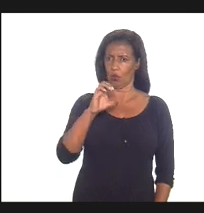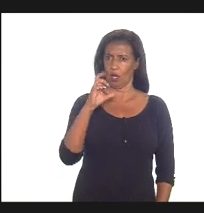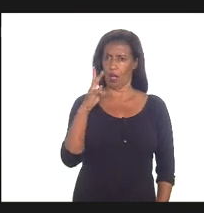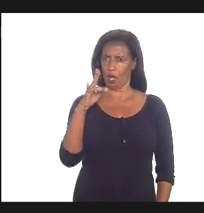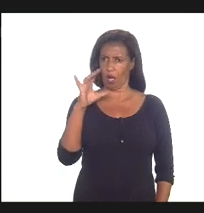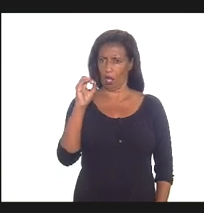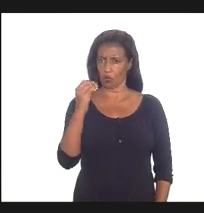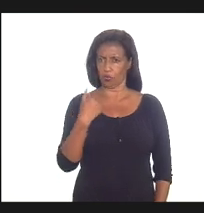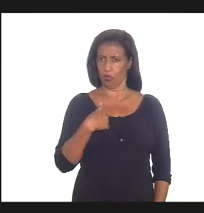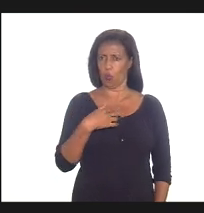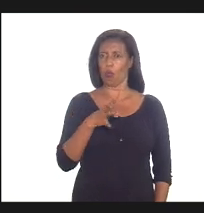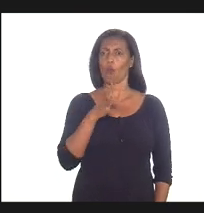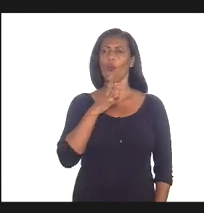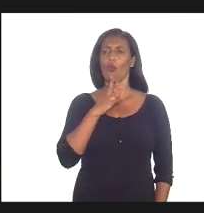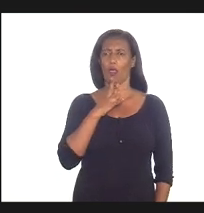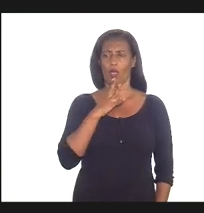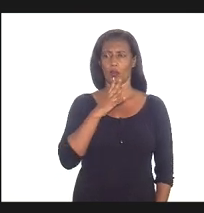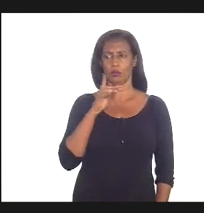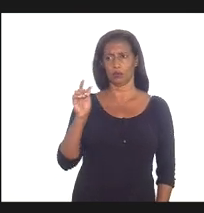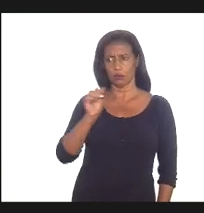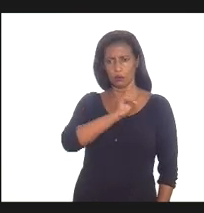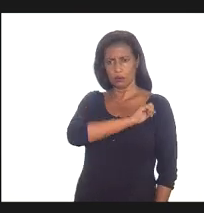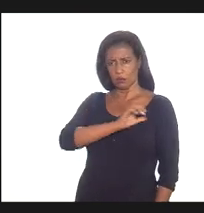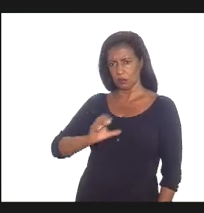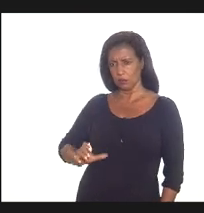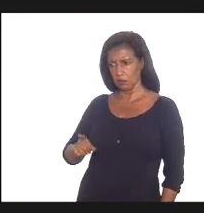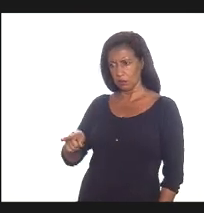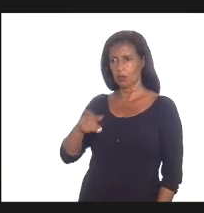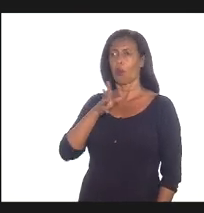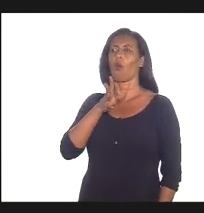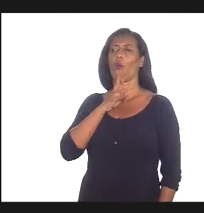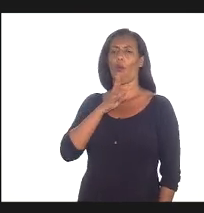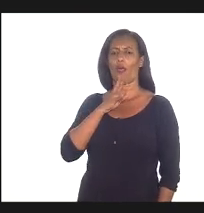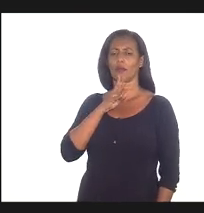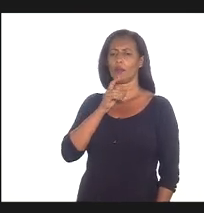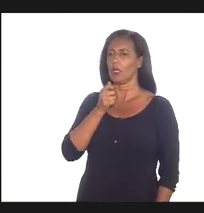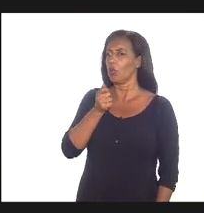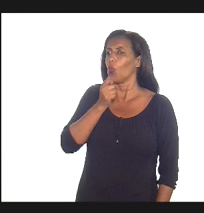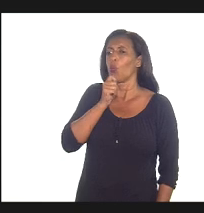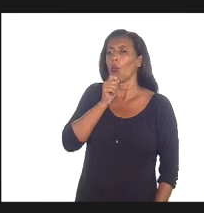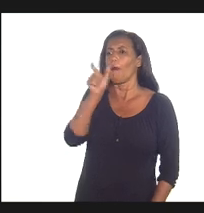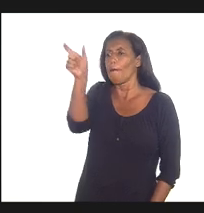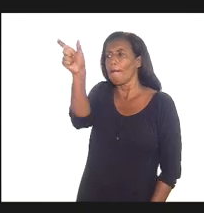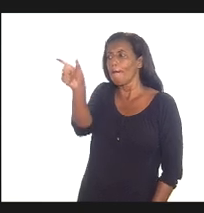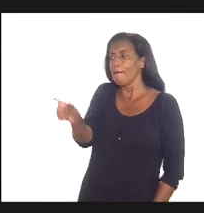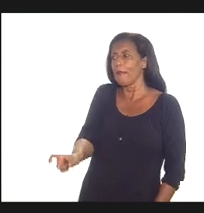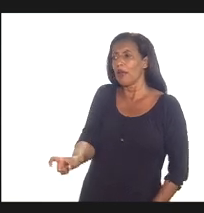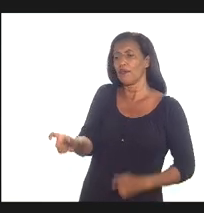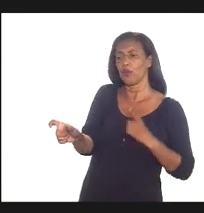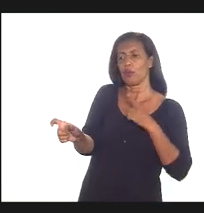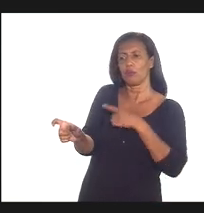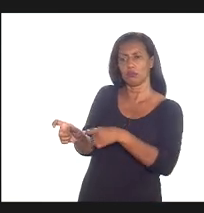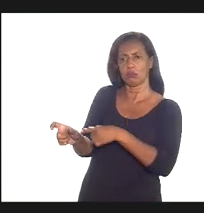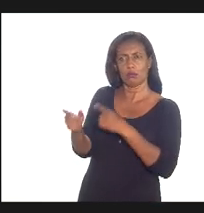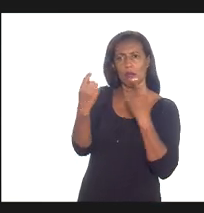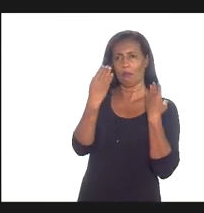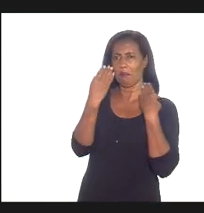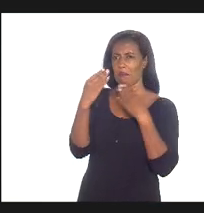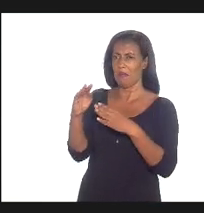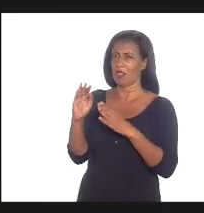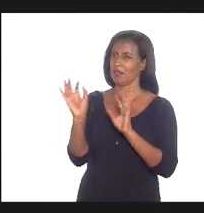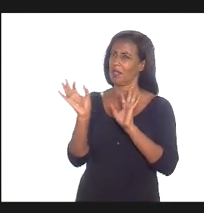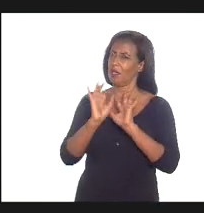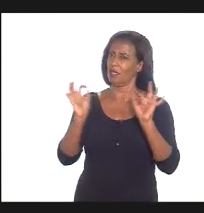também conhece, não tem o perfil de ameaçar ninguém. E ninguém foi ameaçado pelo governador